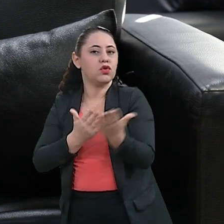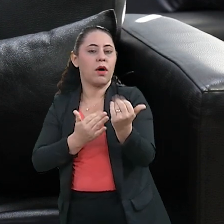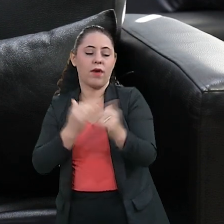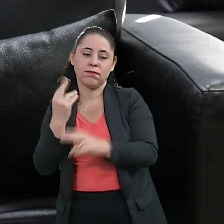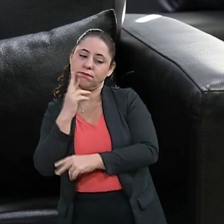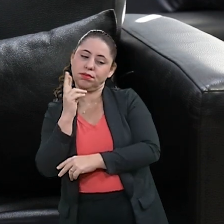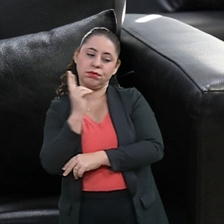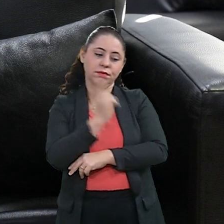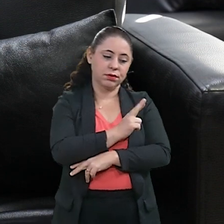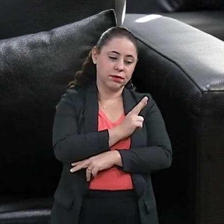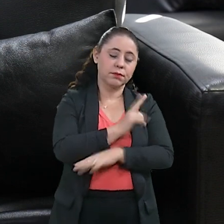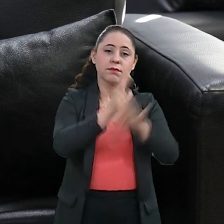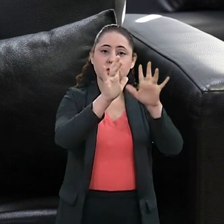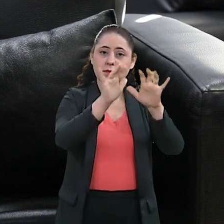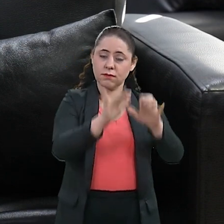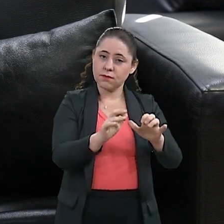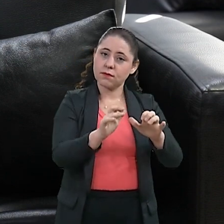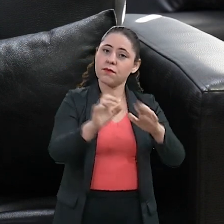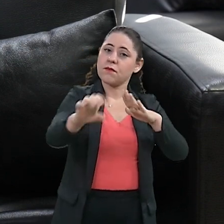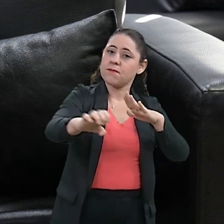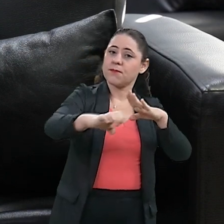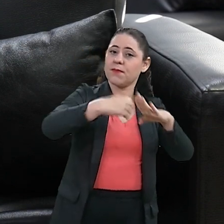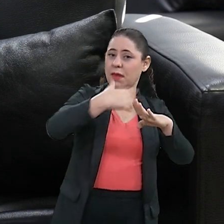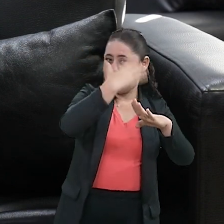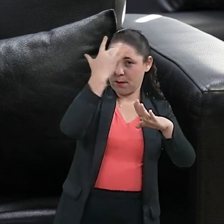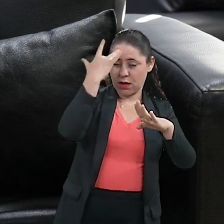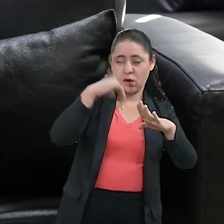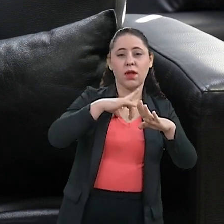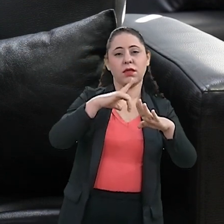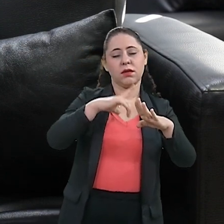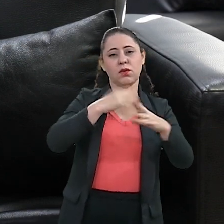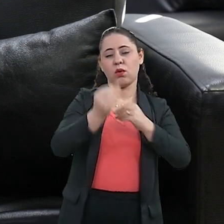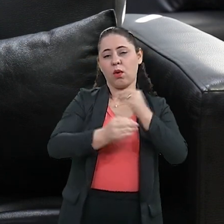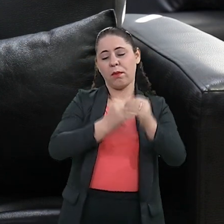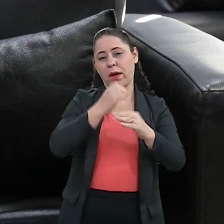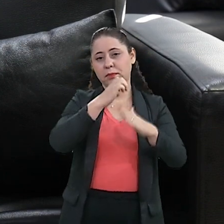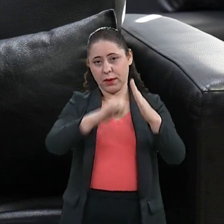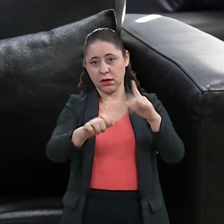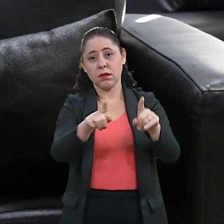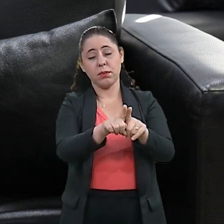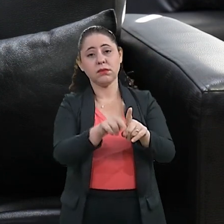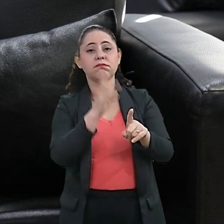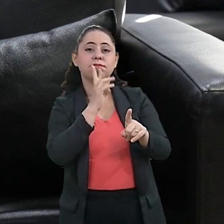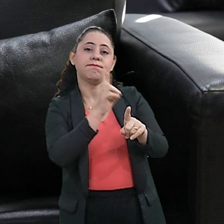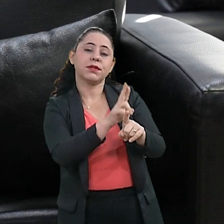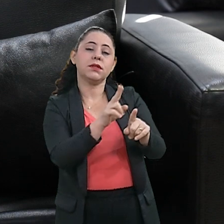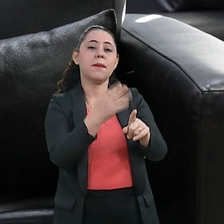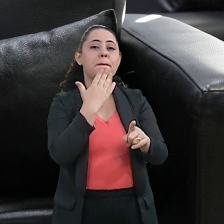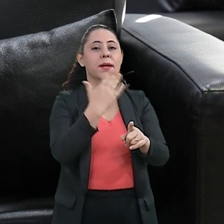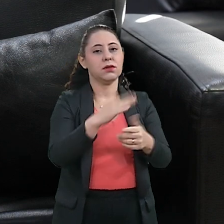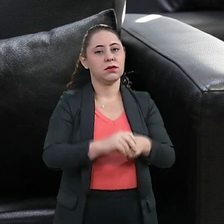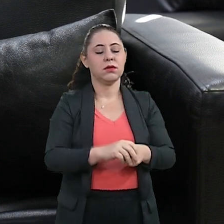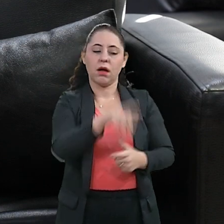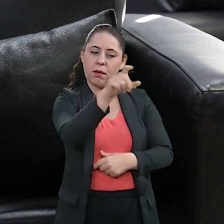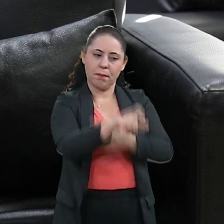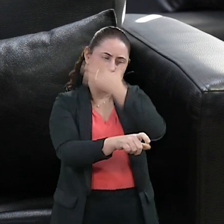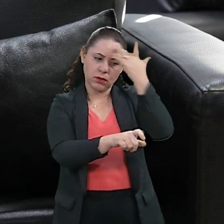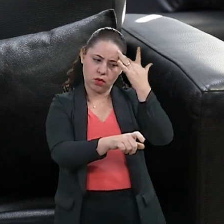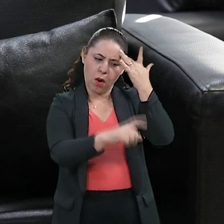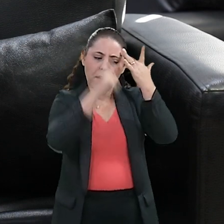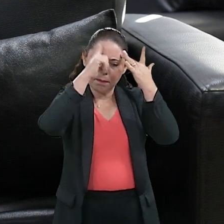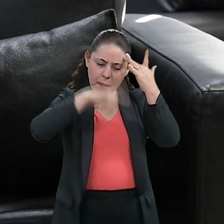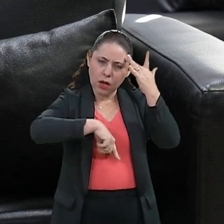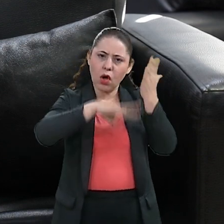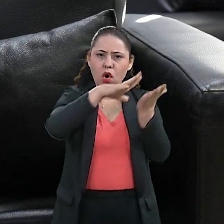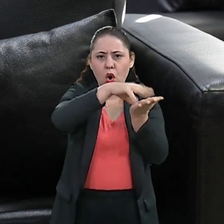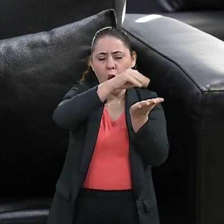responde esse formulário, que cai numa caixa de e-mail, é uma forma de e-mail, responde esse e-mail pedindo ao interessado